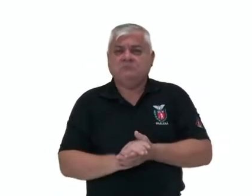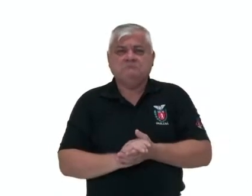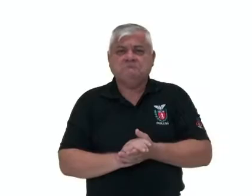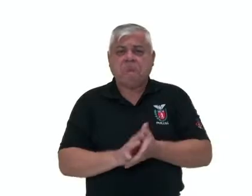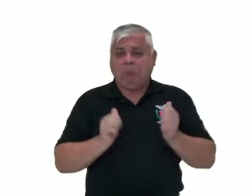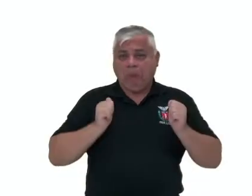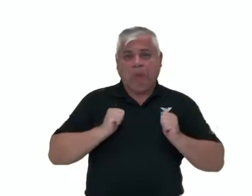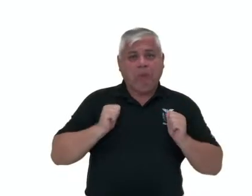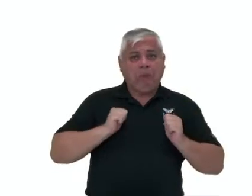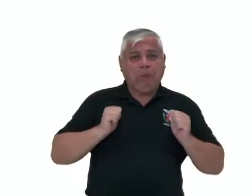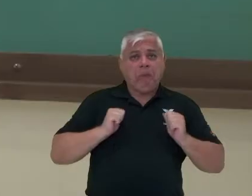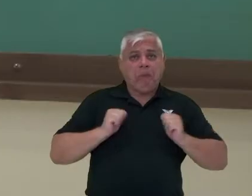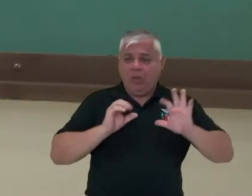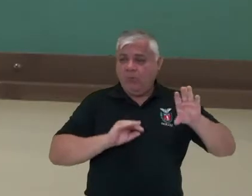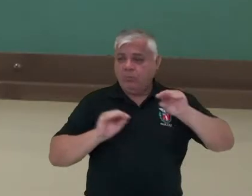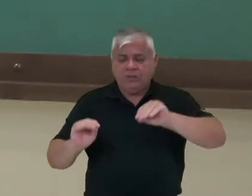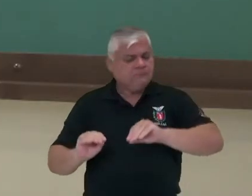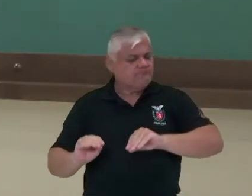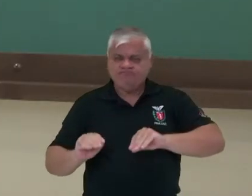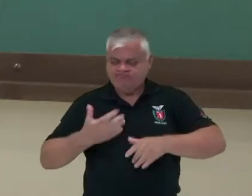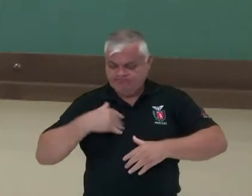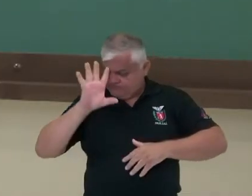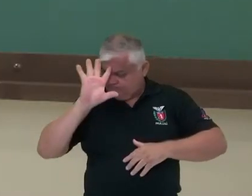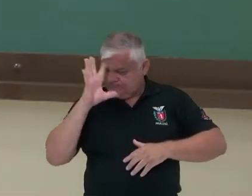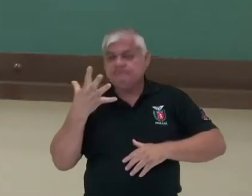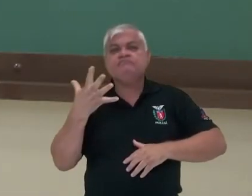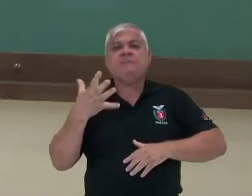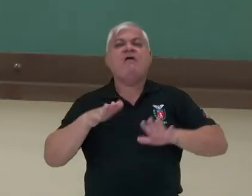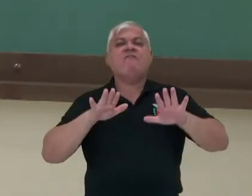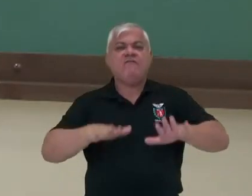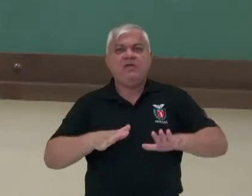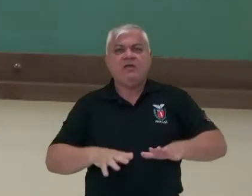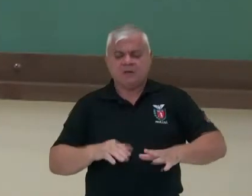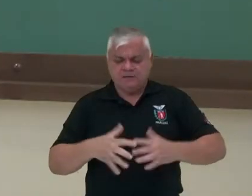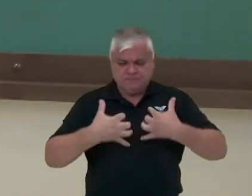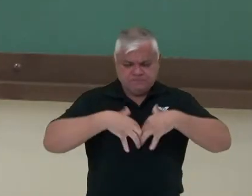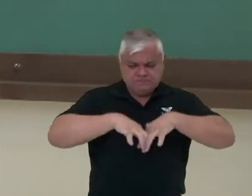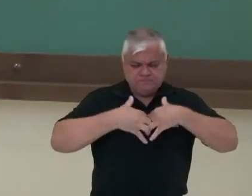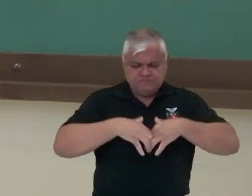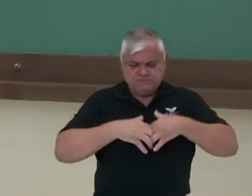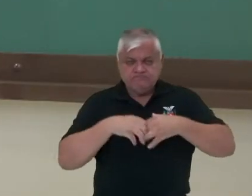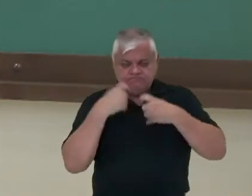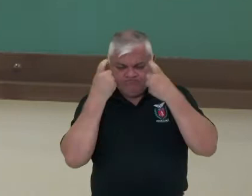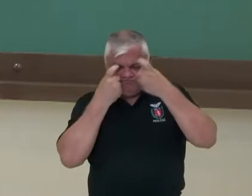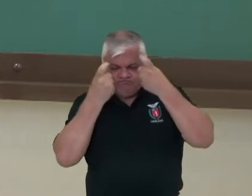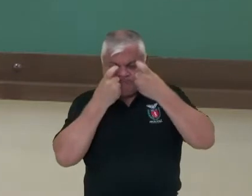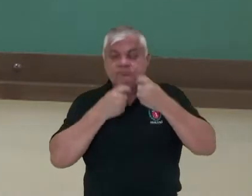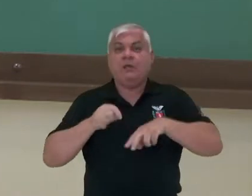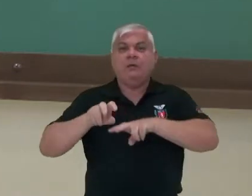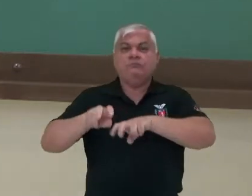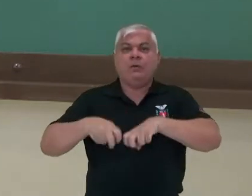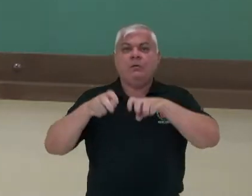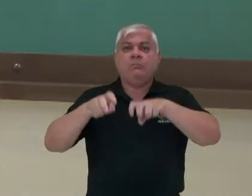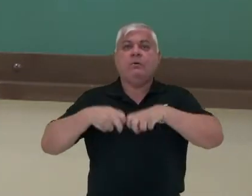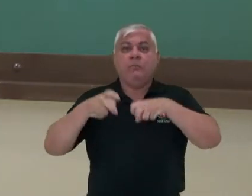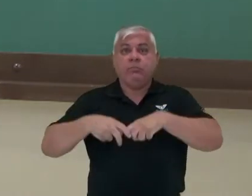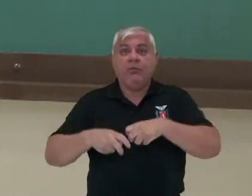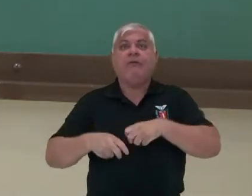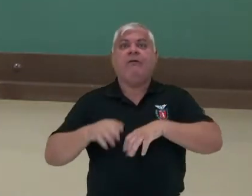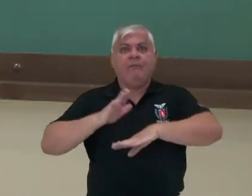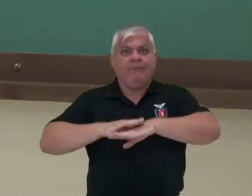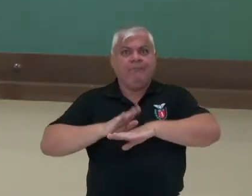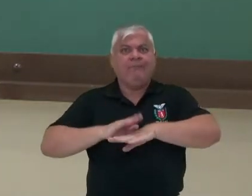ficar nesse lugar, não. Eles ficaram e desenvolveram a agricultura com técnicas de engenharia